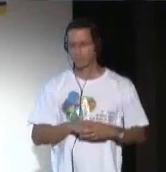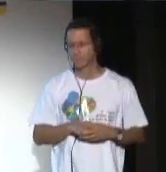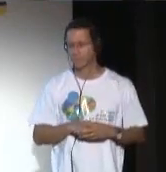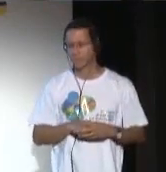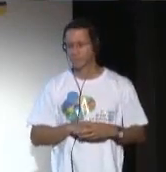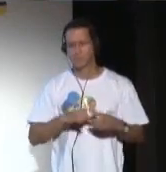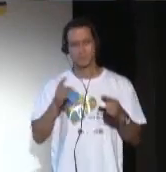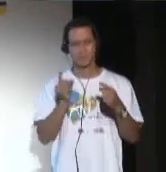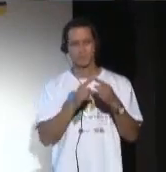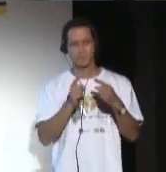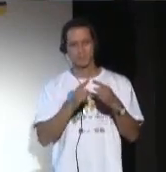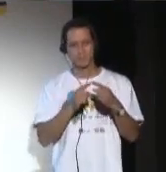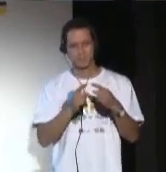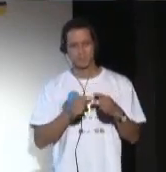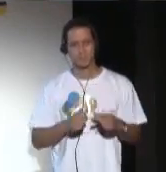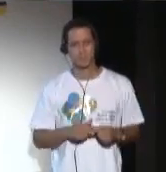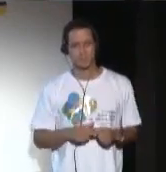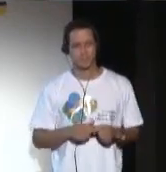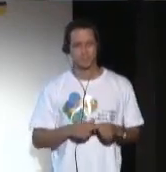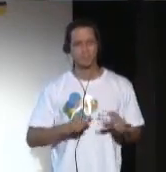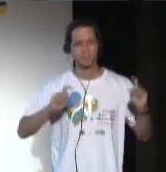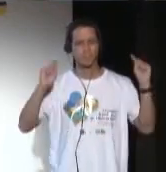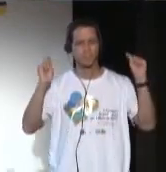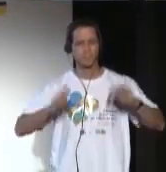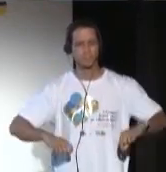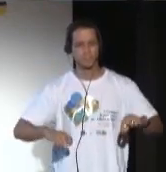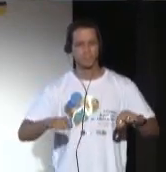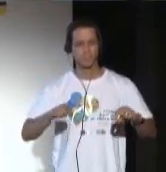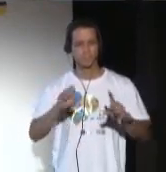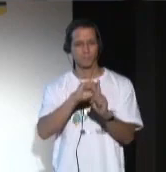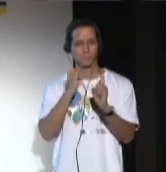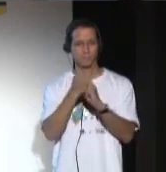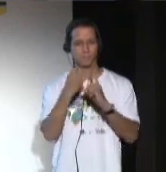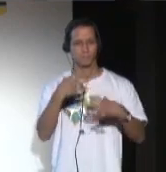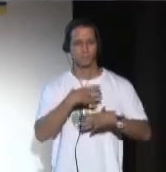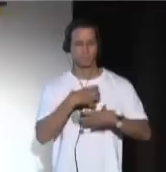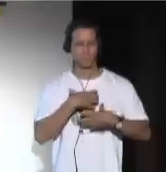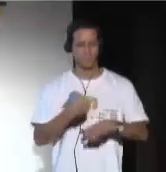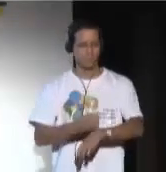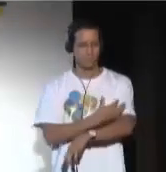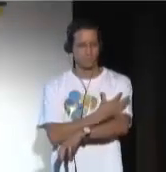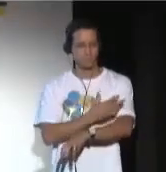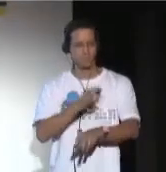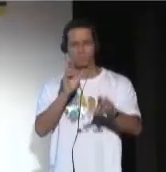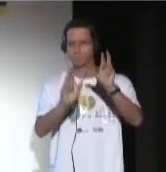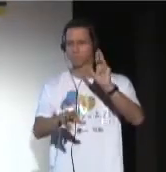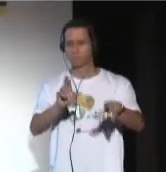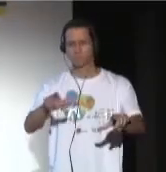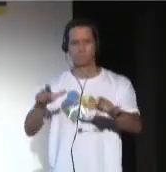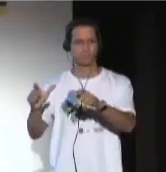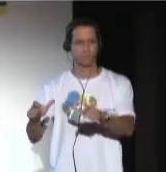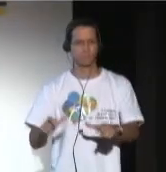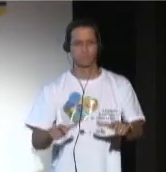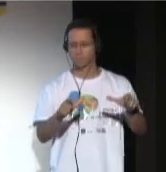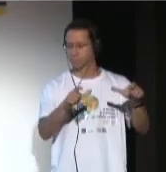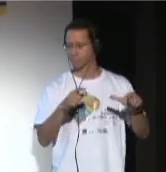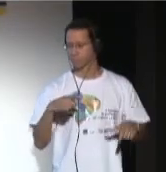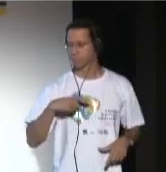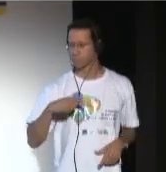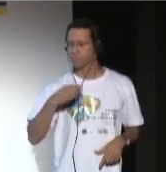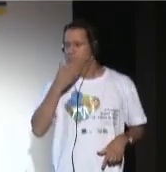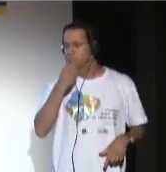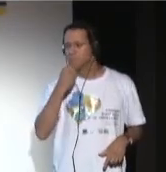Em primeiro lugar, sobre as competências socioemocionais. Elas estão em todos os lugares. Tem um cara chamado